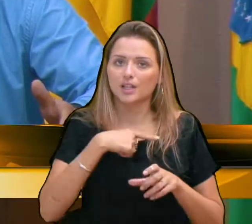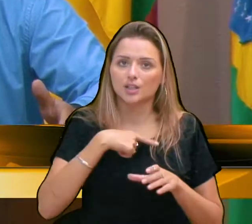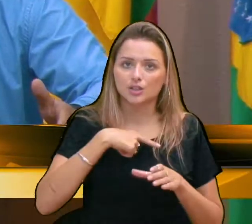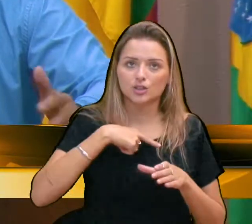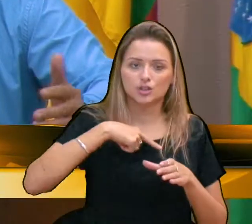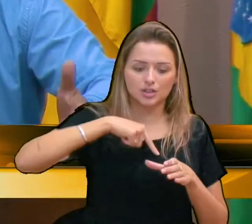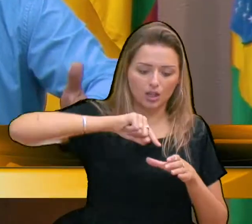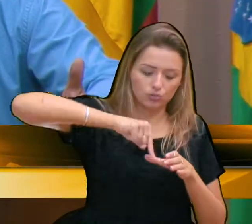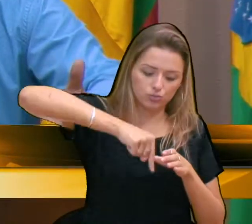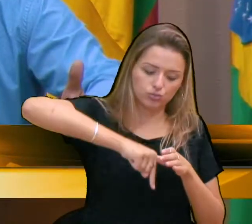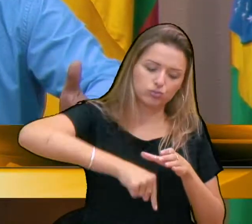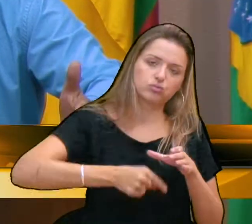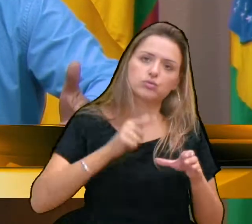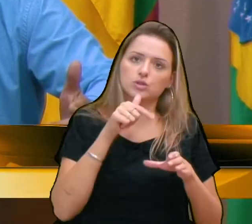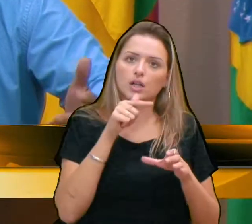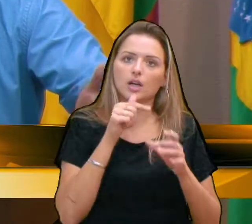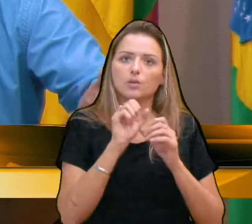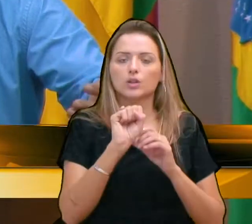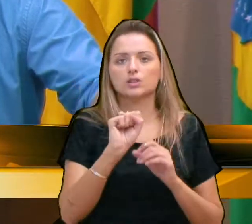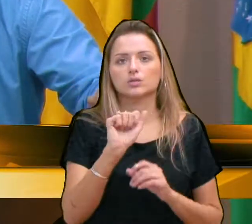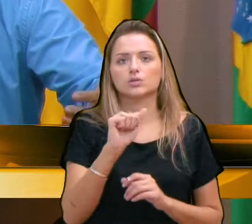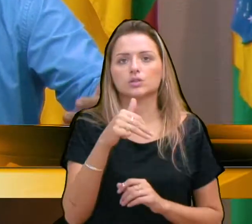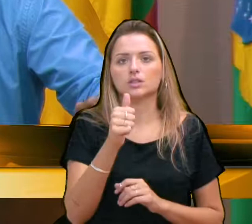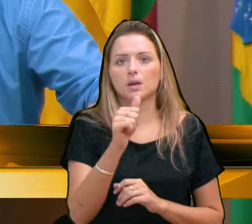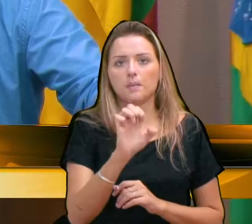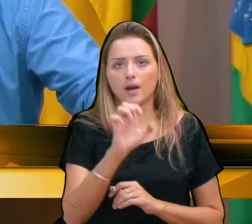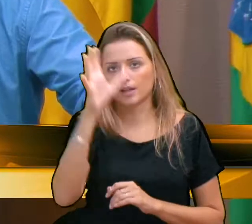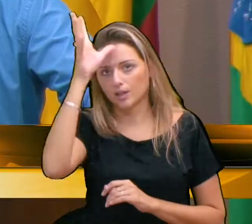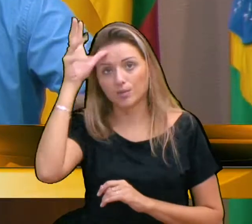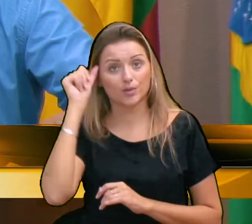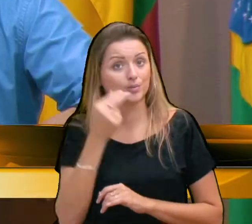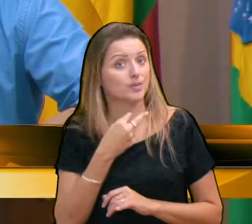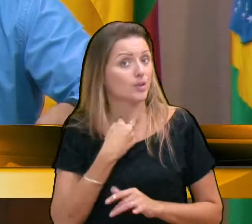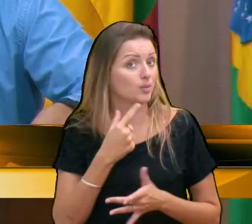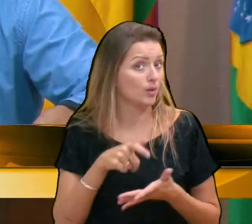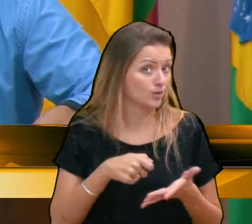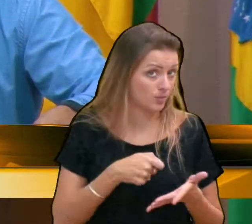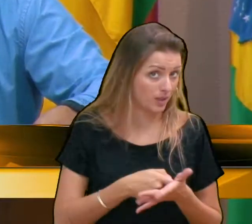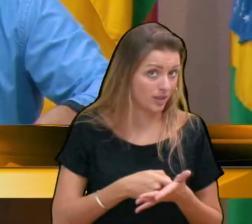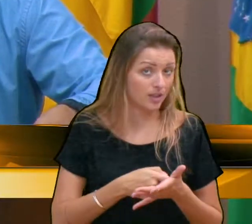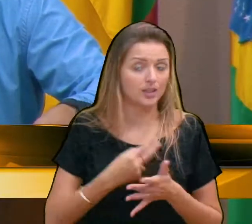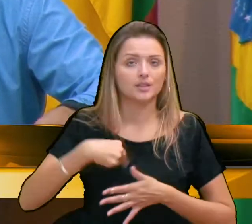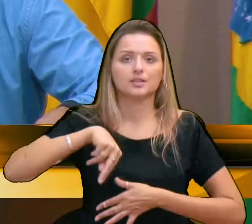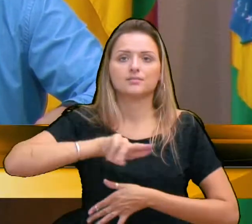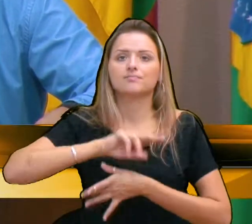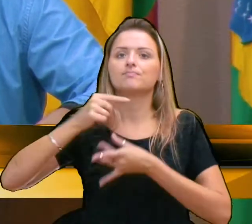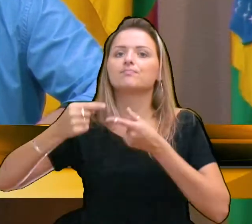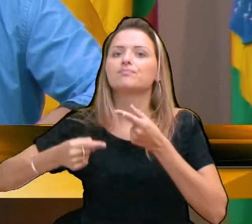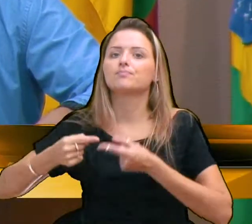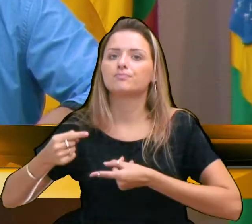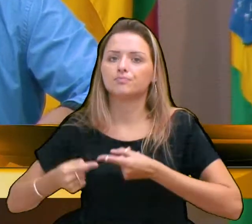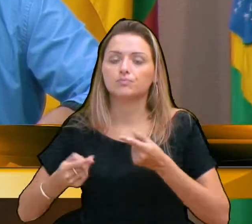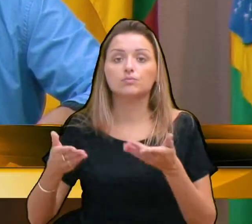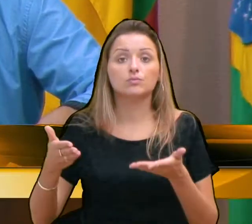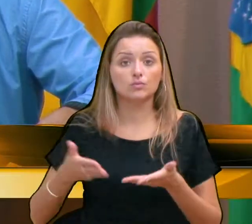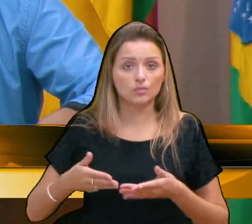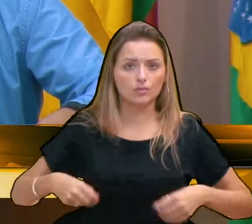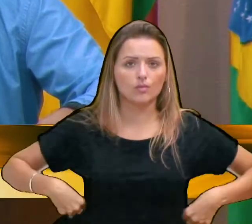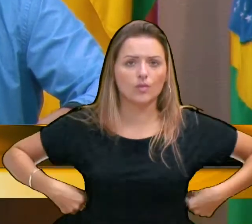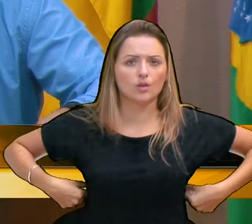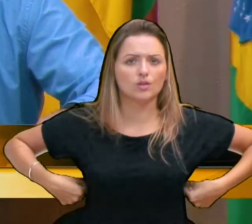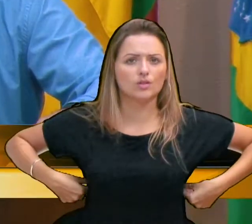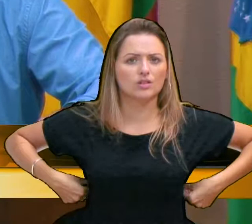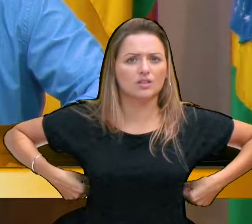com a parceria do SAMAI e da Prefeitura, não podem pagar por isso. Então vamos aprofundar. Hoje também